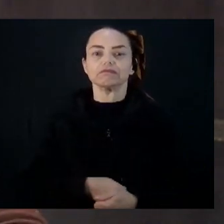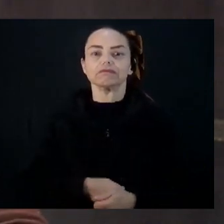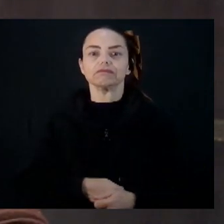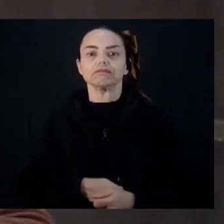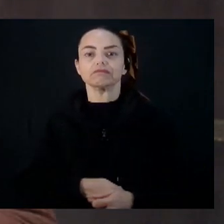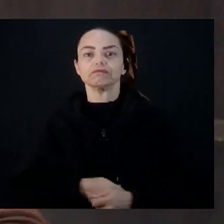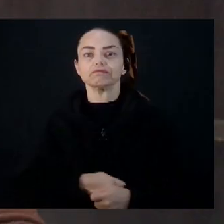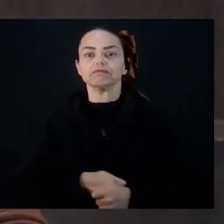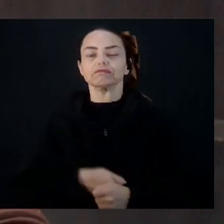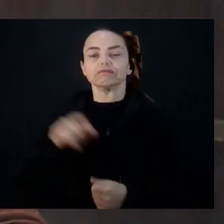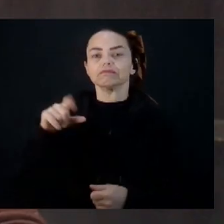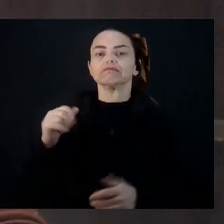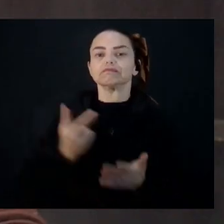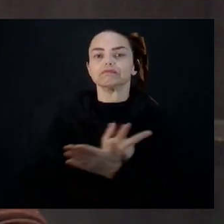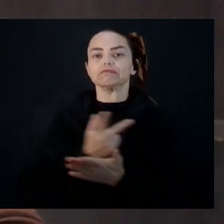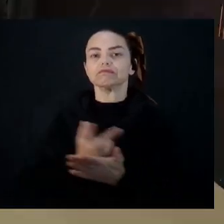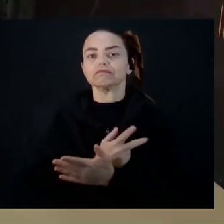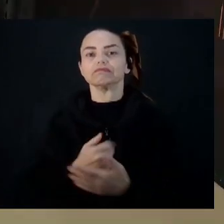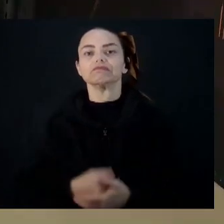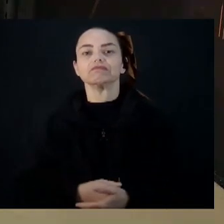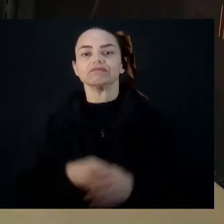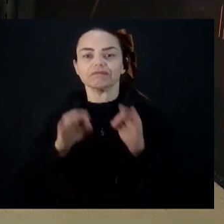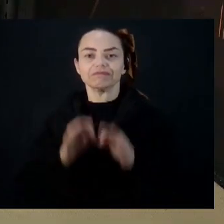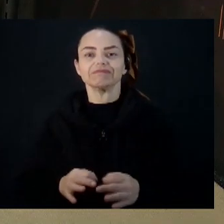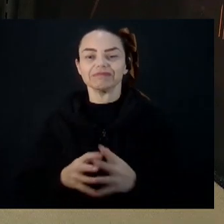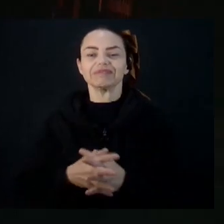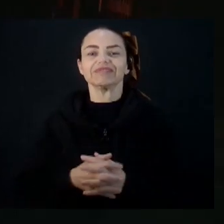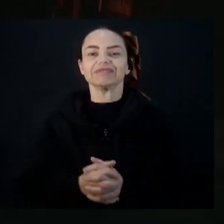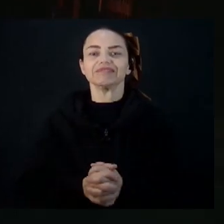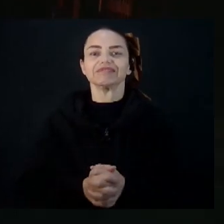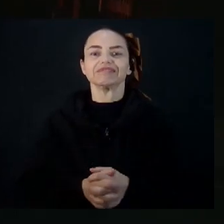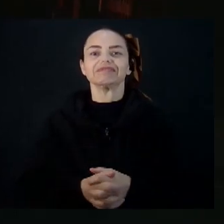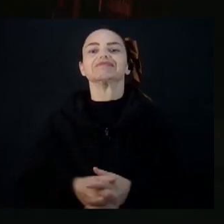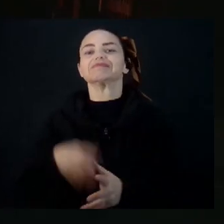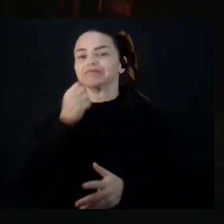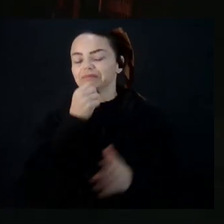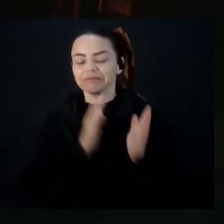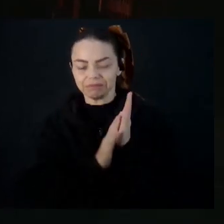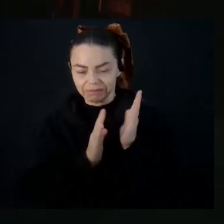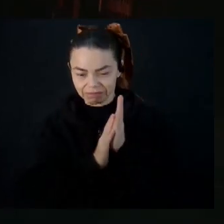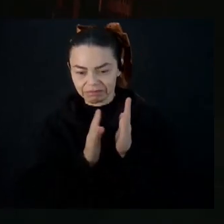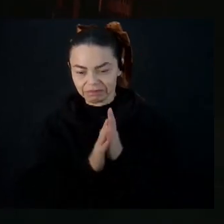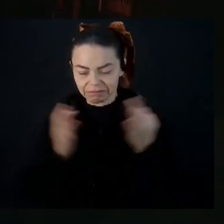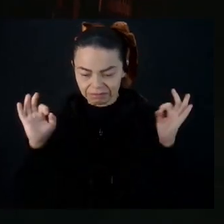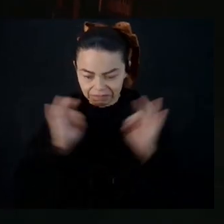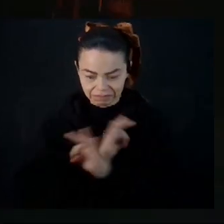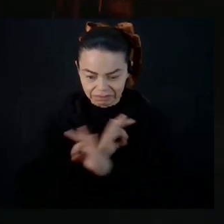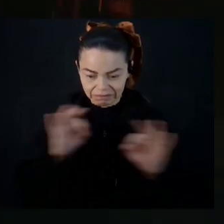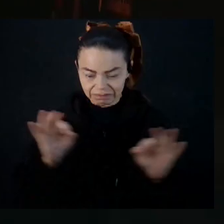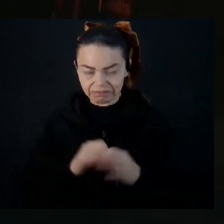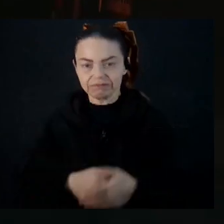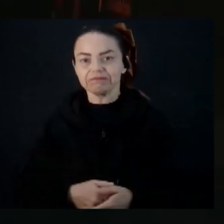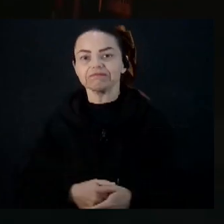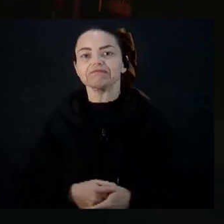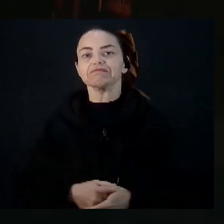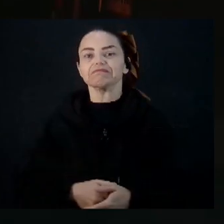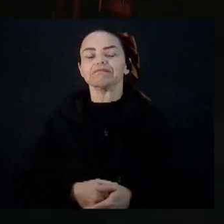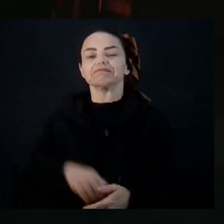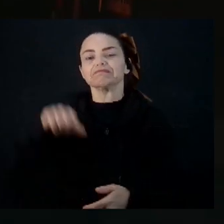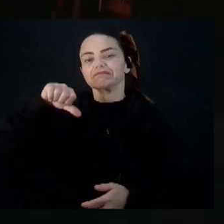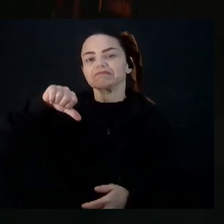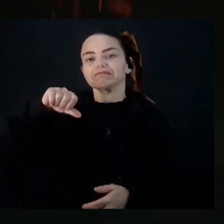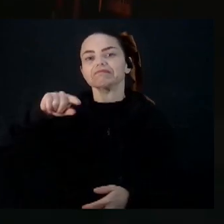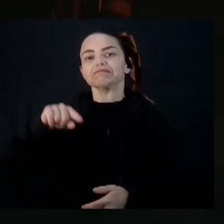totalmente errado, vai dar certo. Muito bom, excelente, gente. Agora, pontualmente 9 horas, a gente vai para